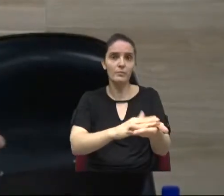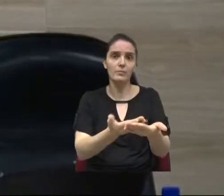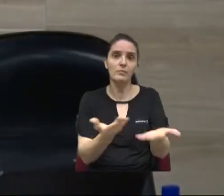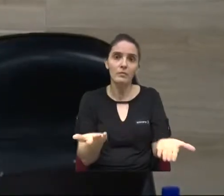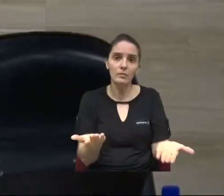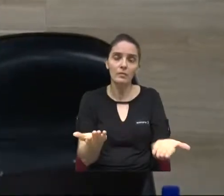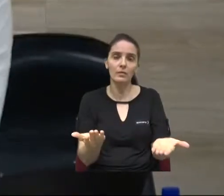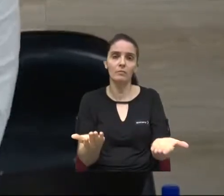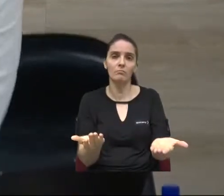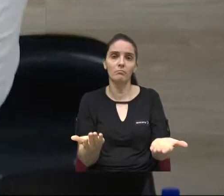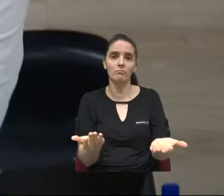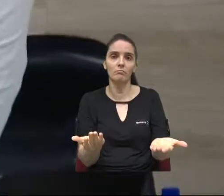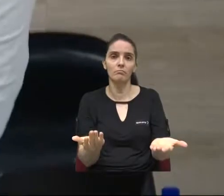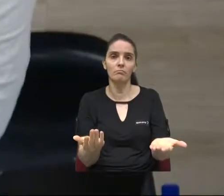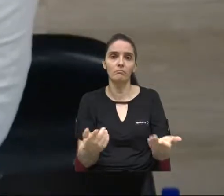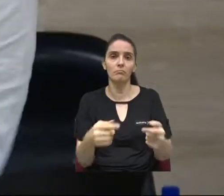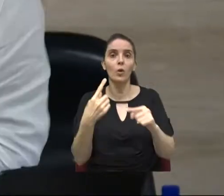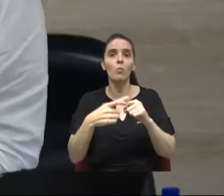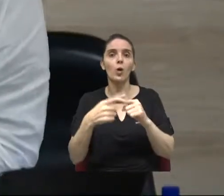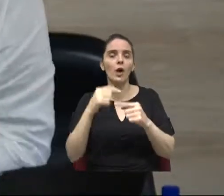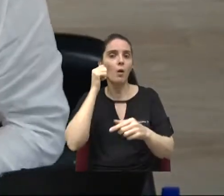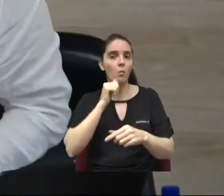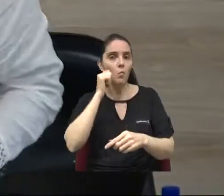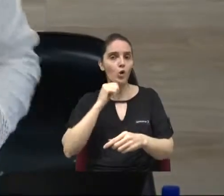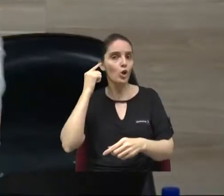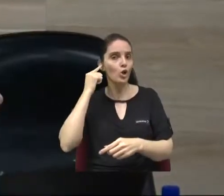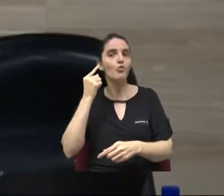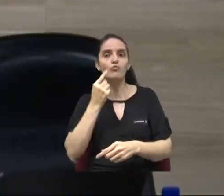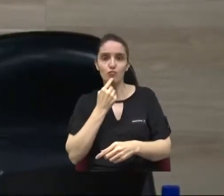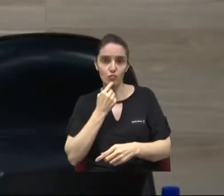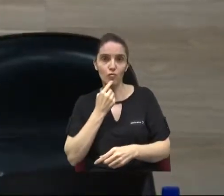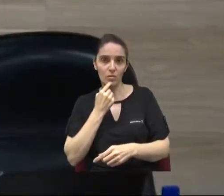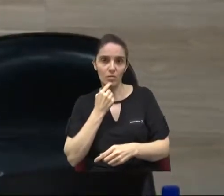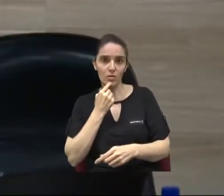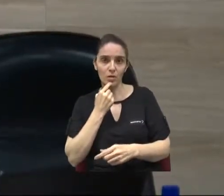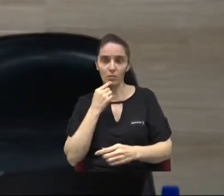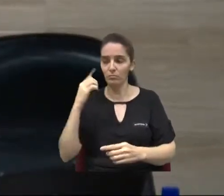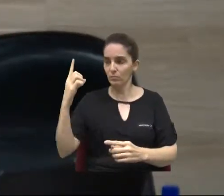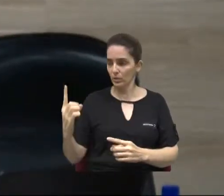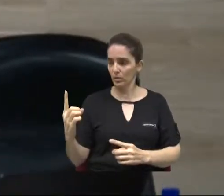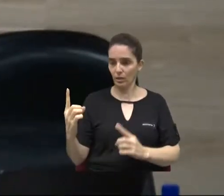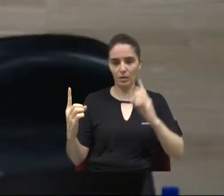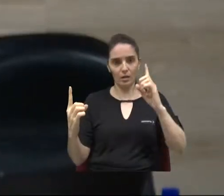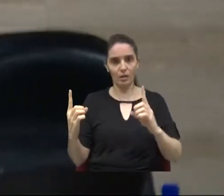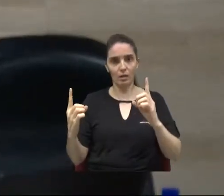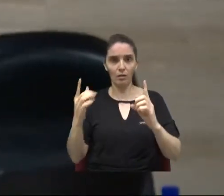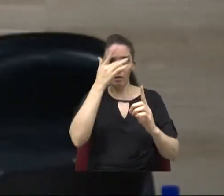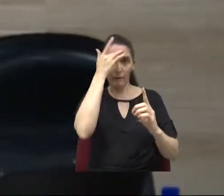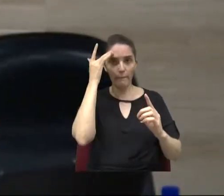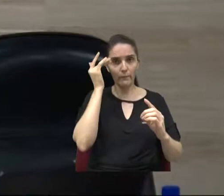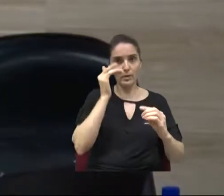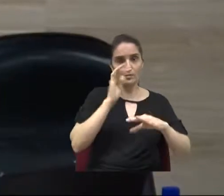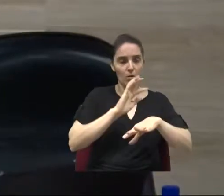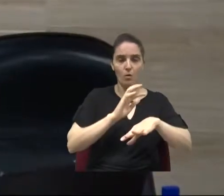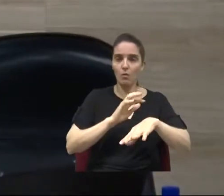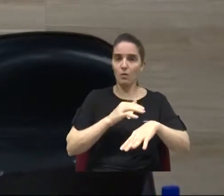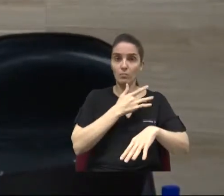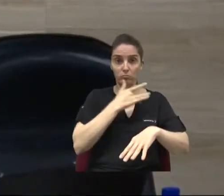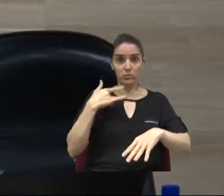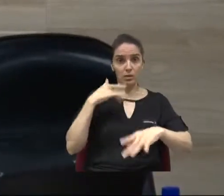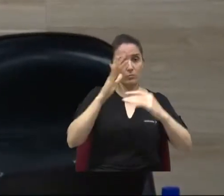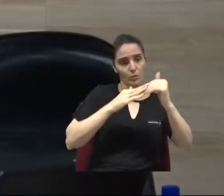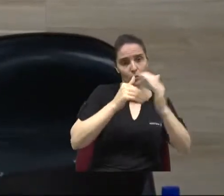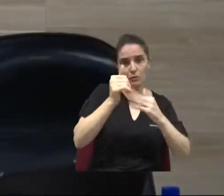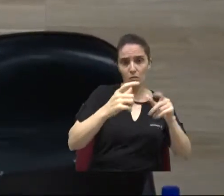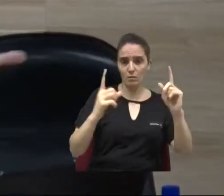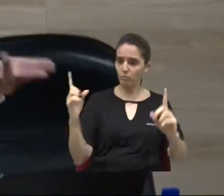a ligação entre a mulher surda e o profissional de saúde. Então, é uma